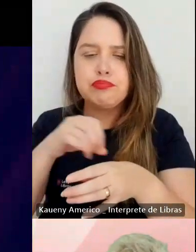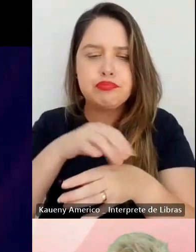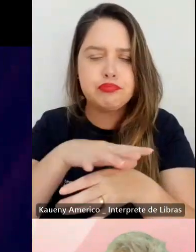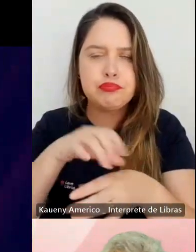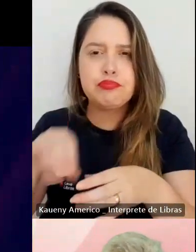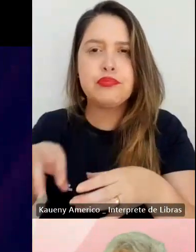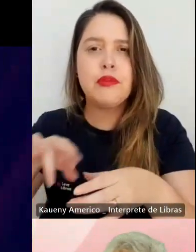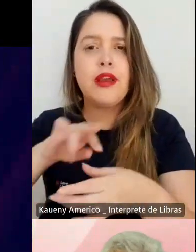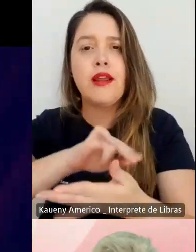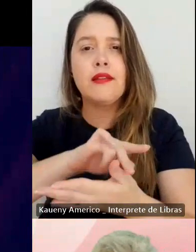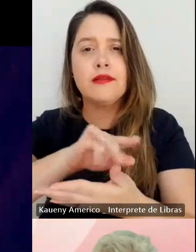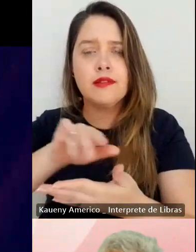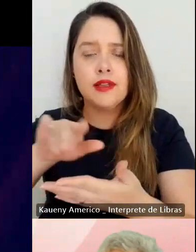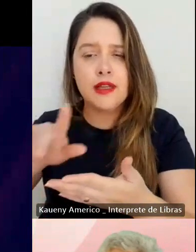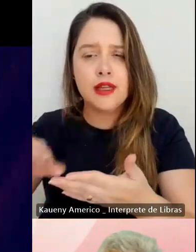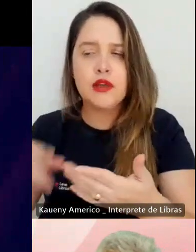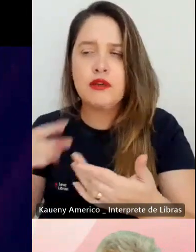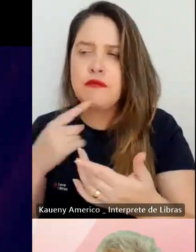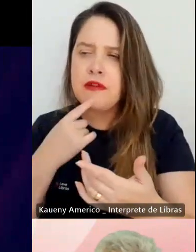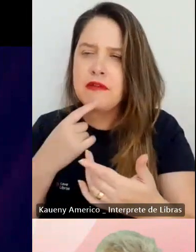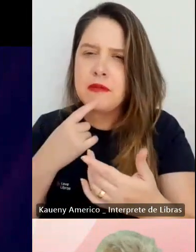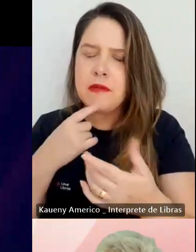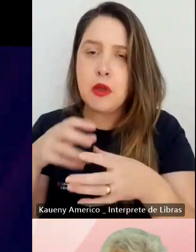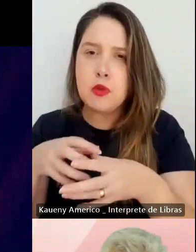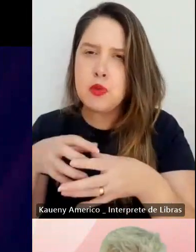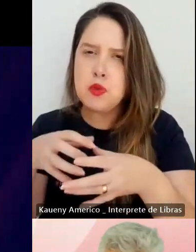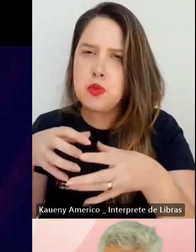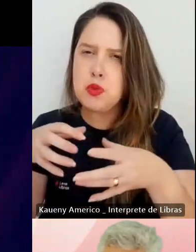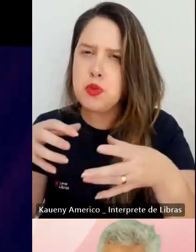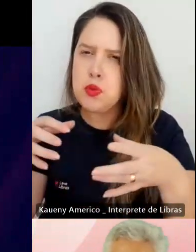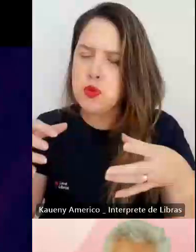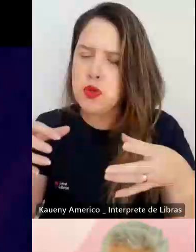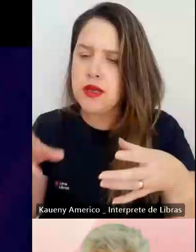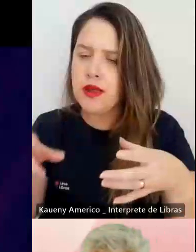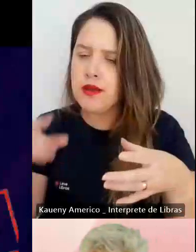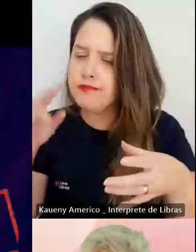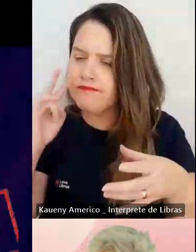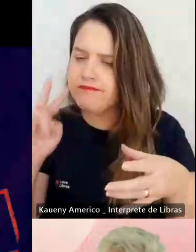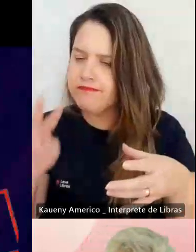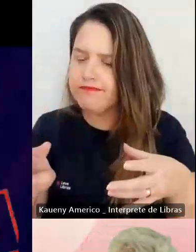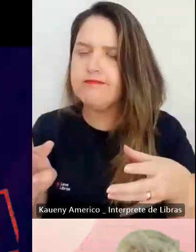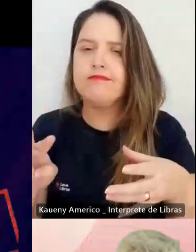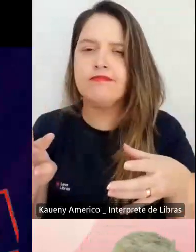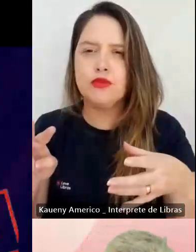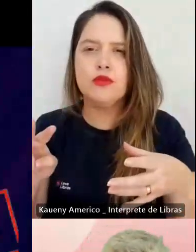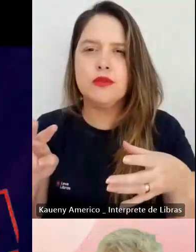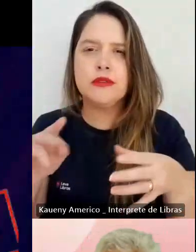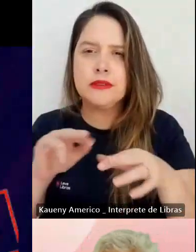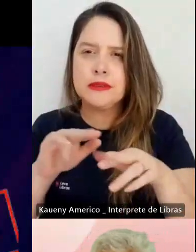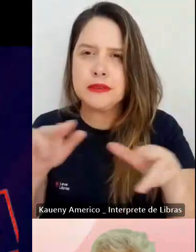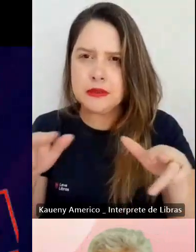de vermelhidão, inchaço, aquela cara inflamatória de edema, essas coisas.